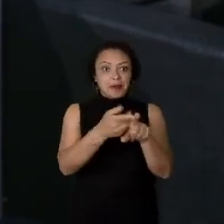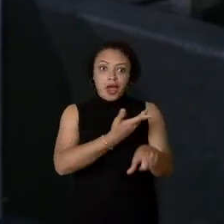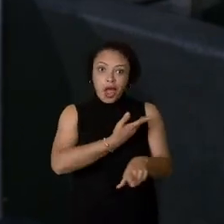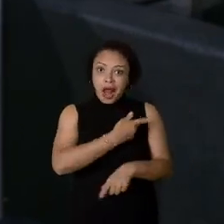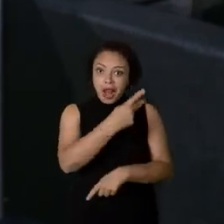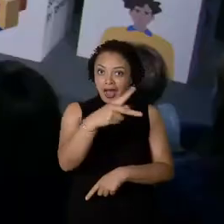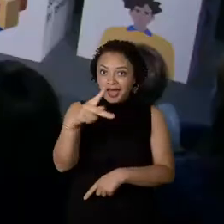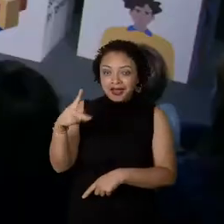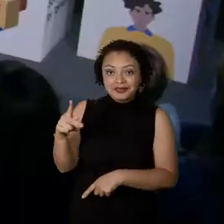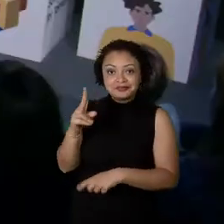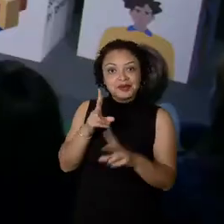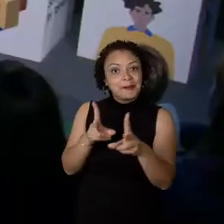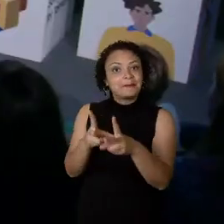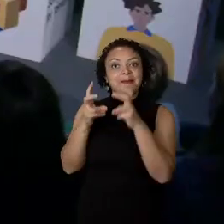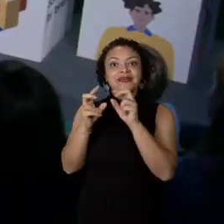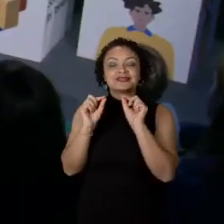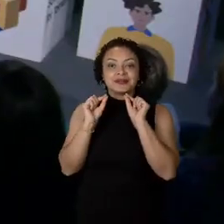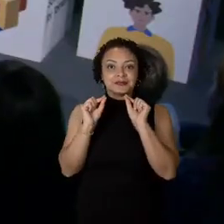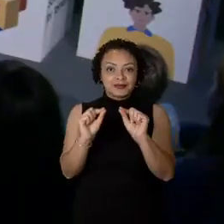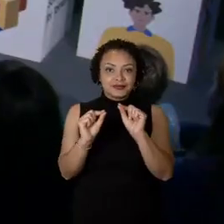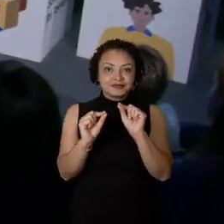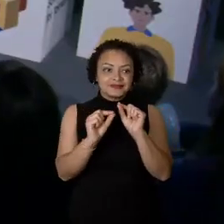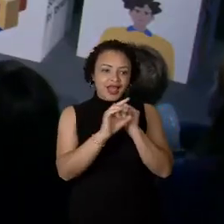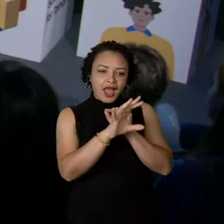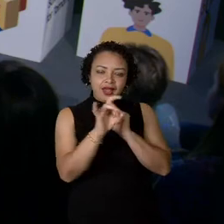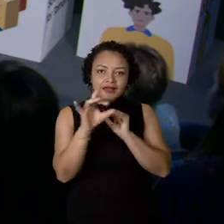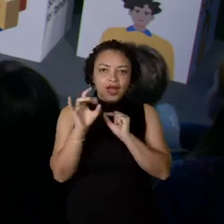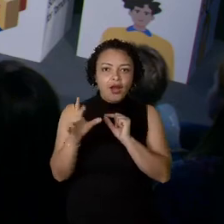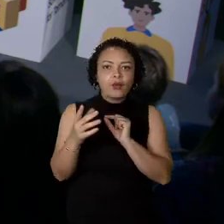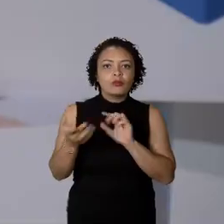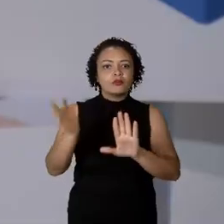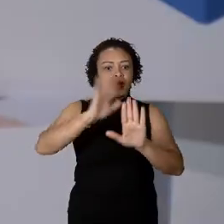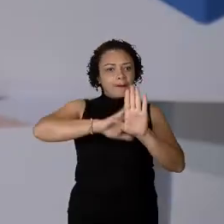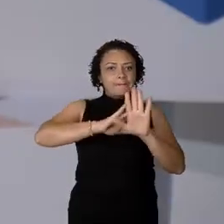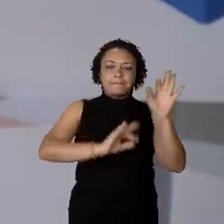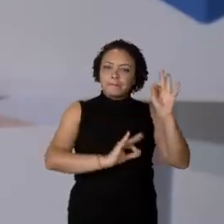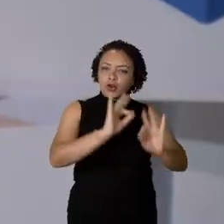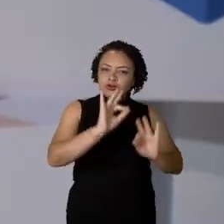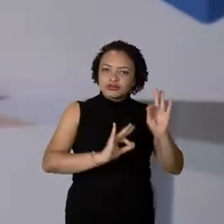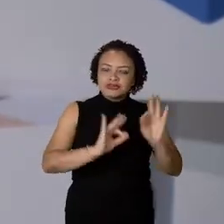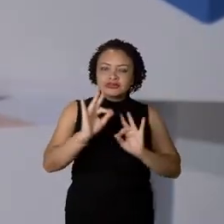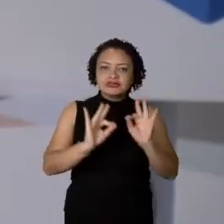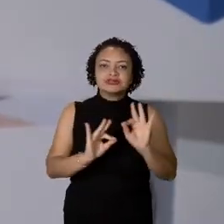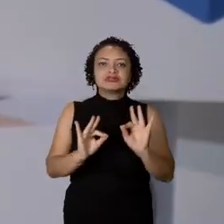percebo em cada uma das pessoas aqui, o pessoal da produção, o pessoal que vem aqui